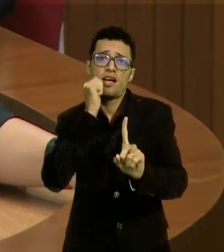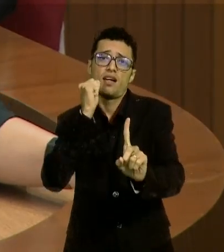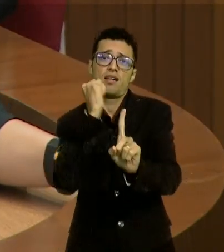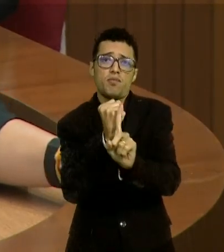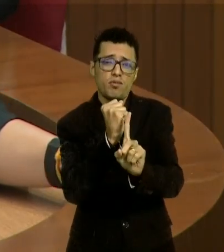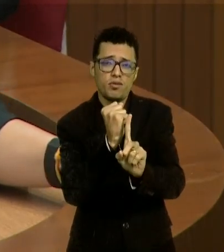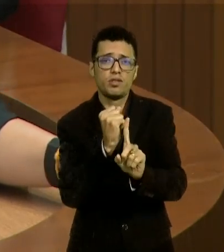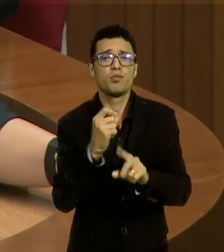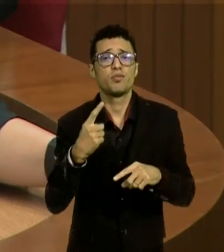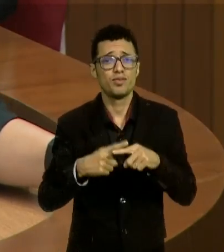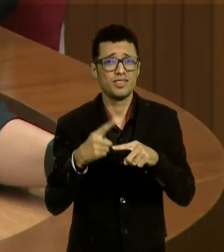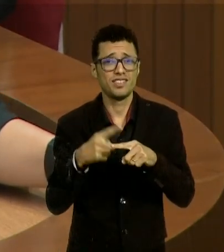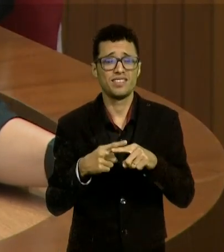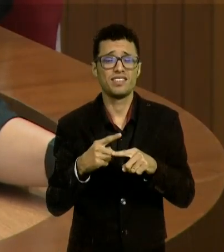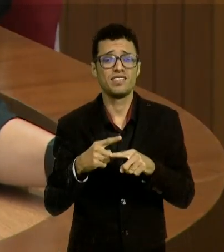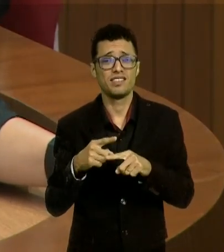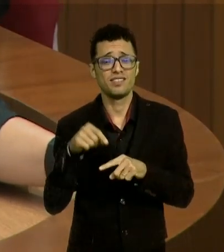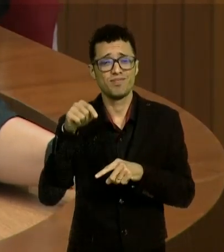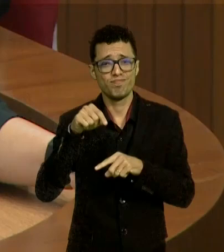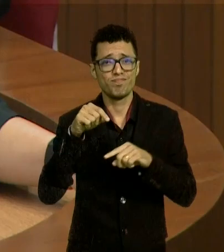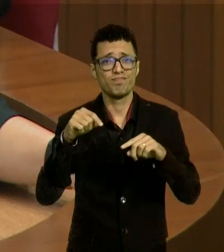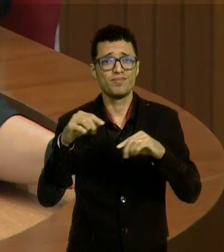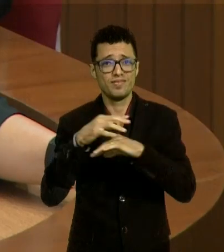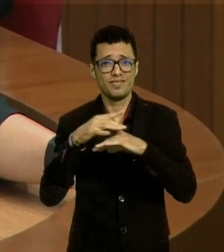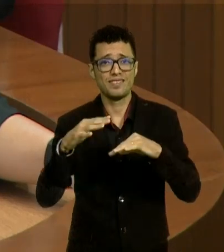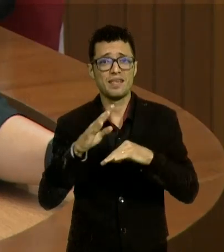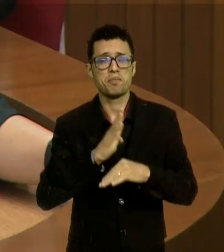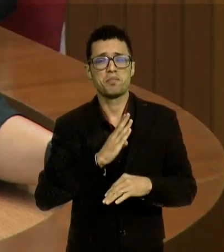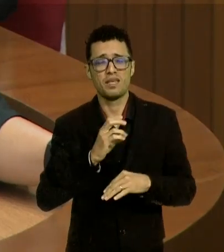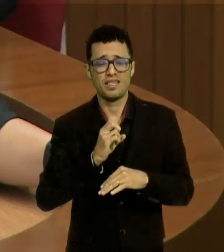grande. Como vocês sabem, a gente